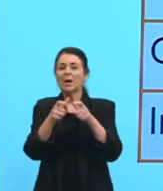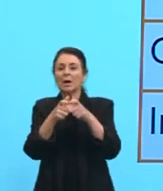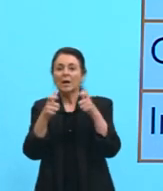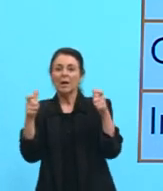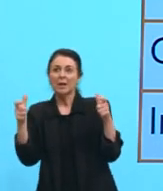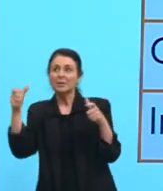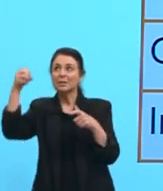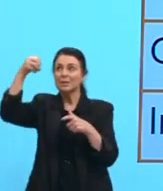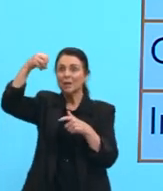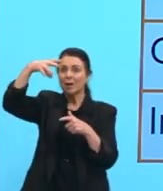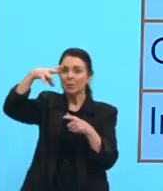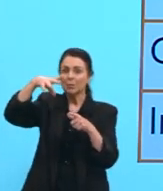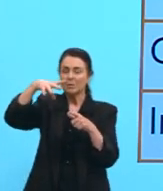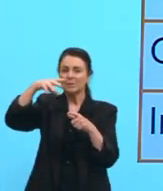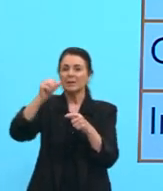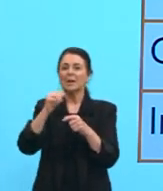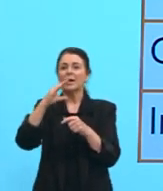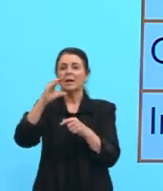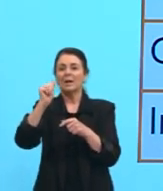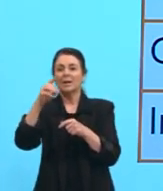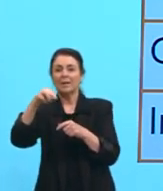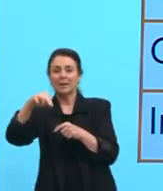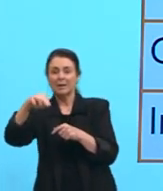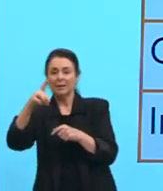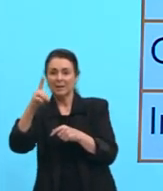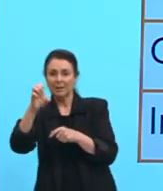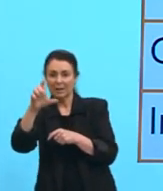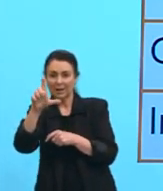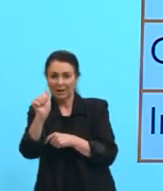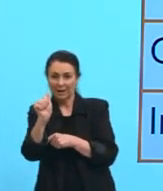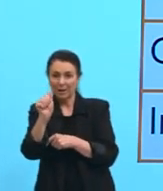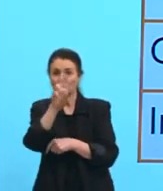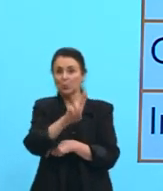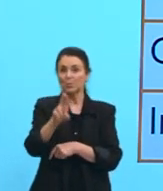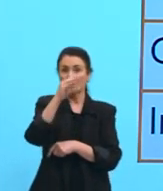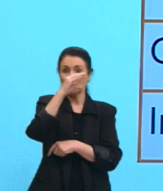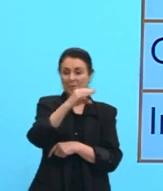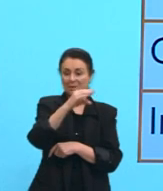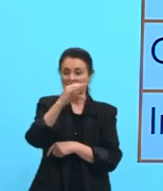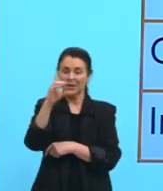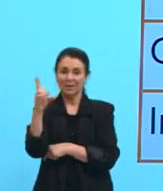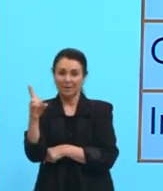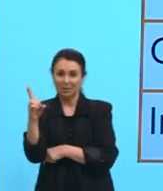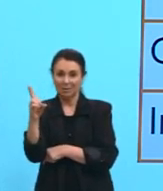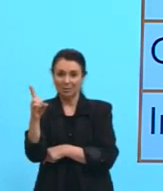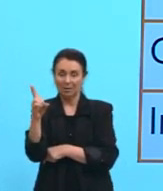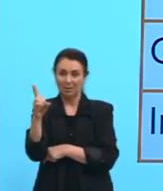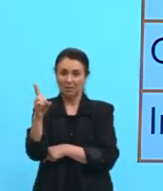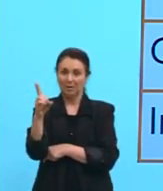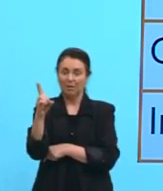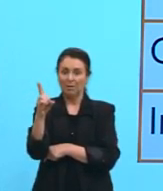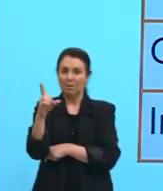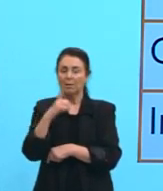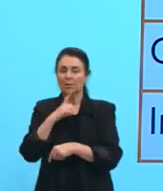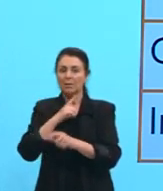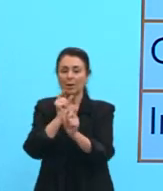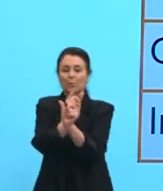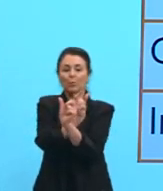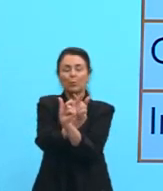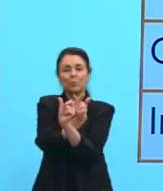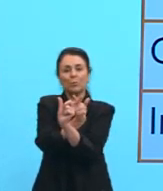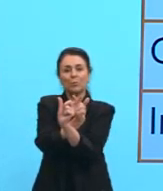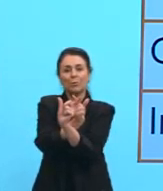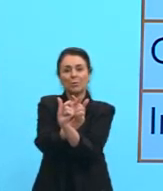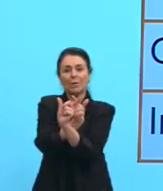Luminosa Candela de usa o CD tá Então observa em que a única que tem lá um prefixo na